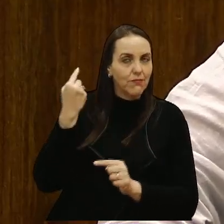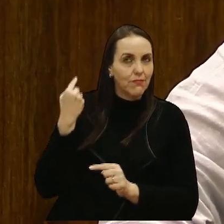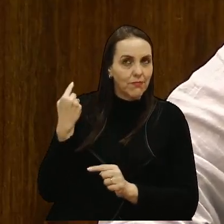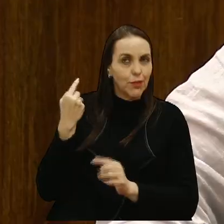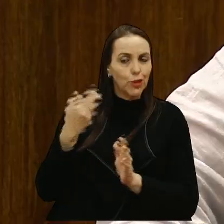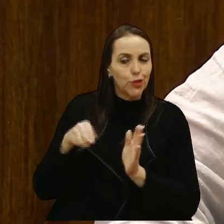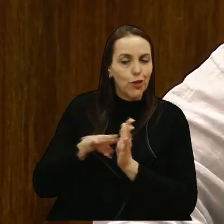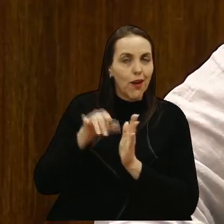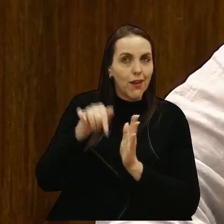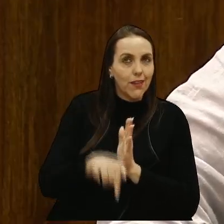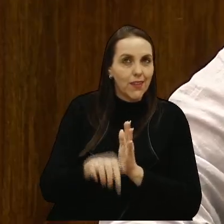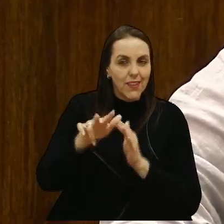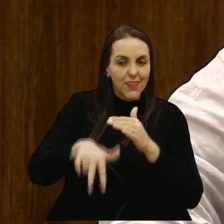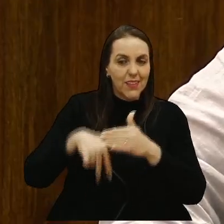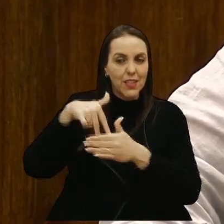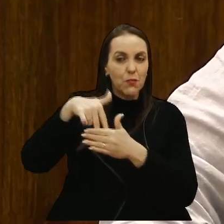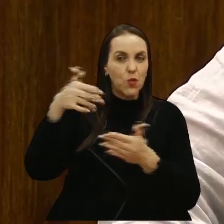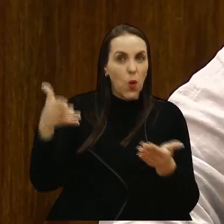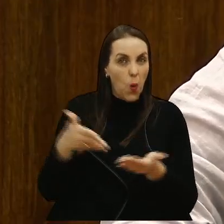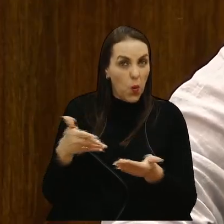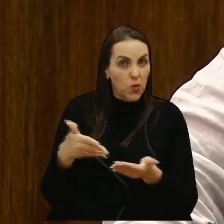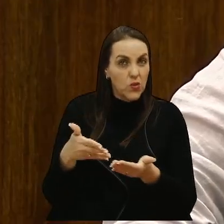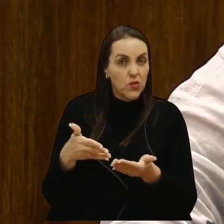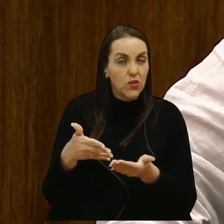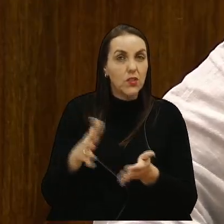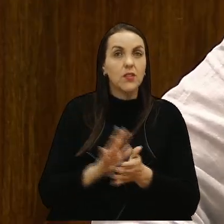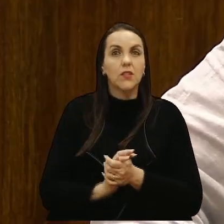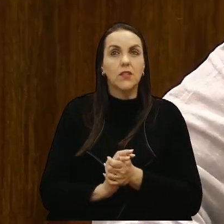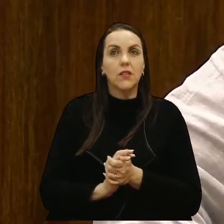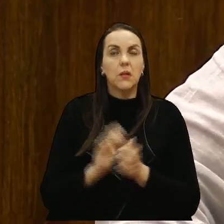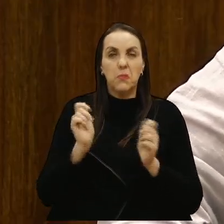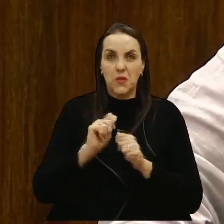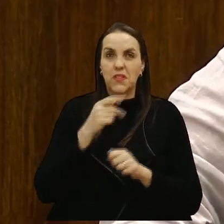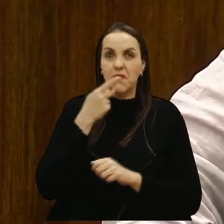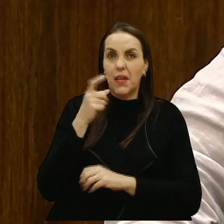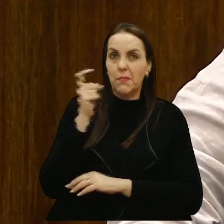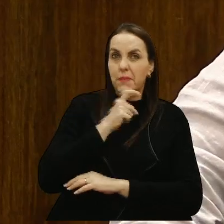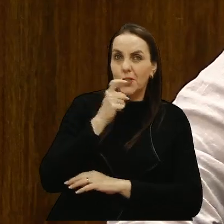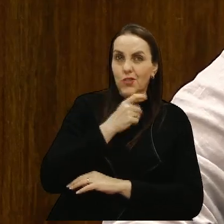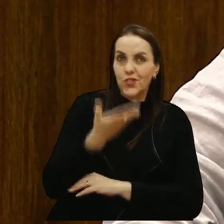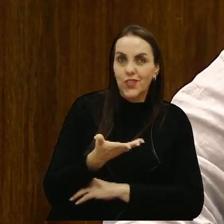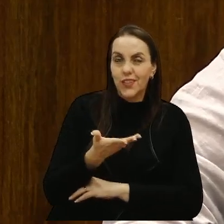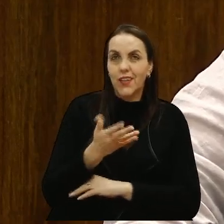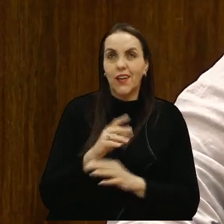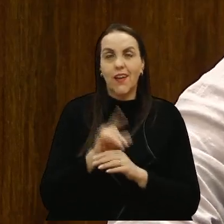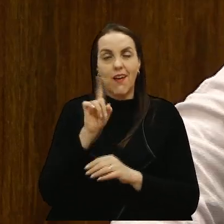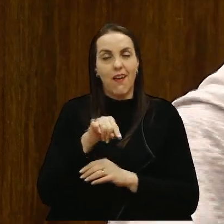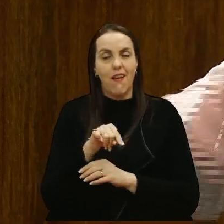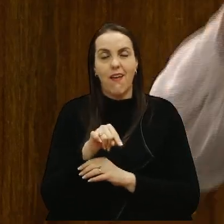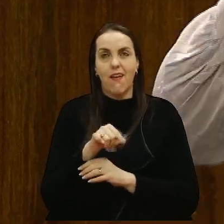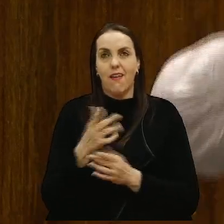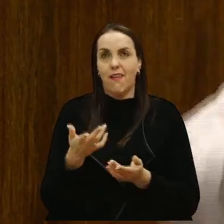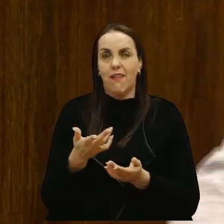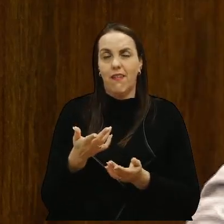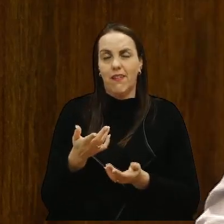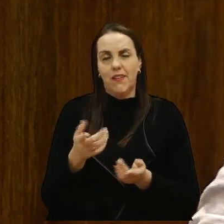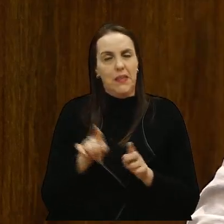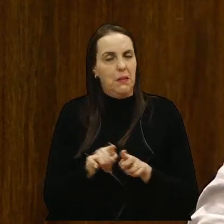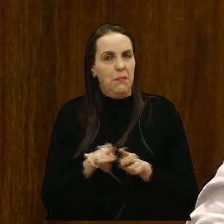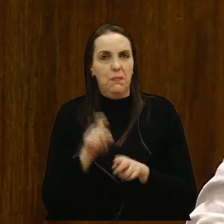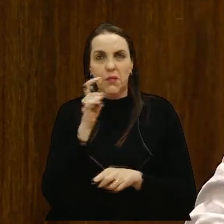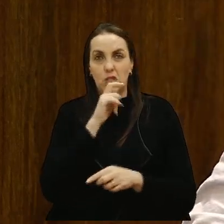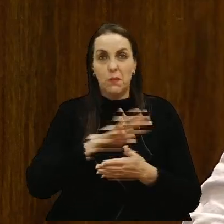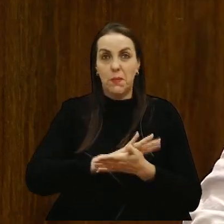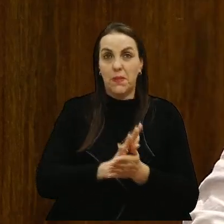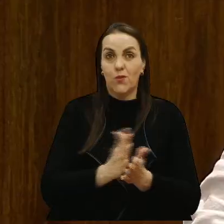tu ia estar nessa tribuna hoje, tu poderia me falar que é mentira e uma parcela significativa da população ia falar que é mentira em razão do